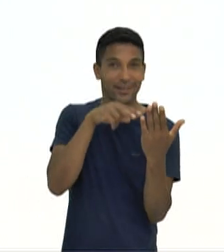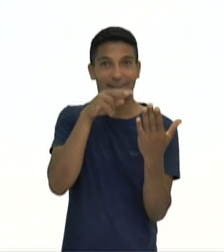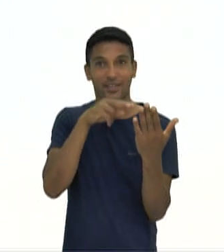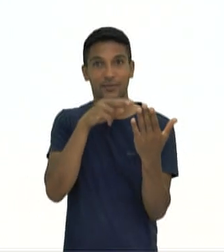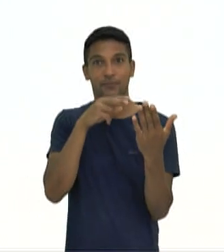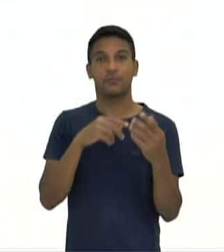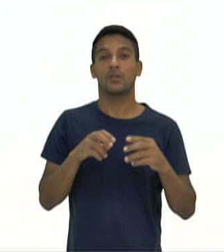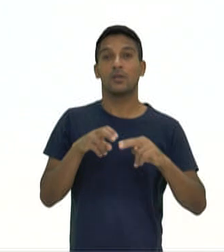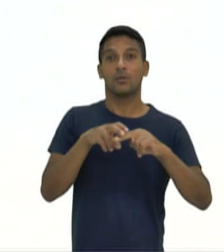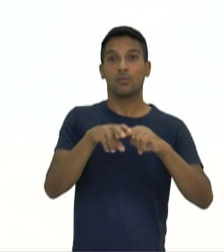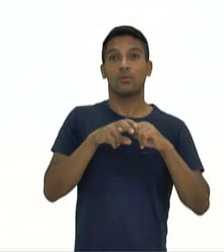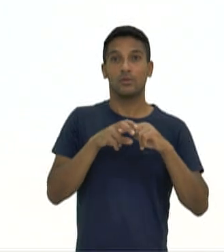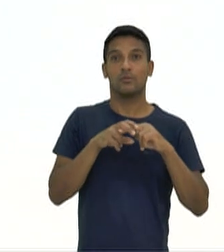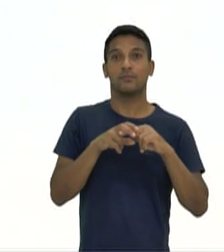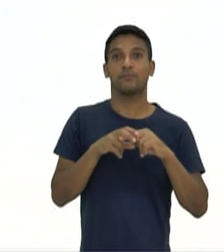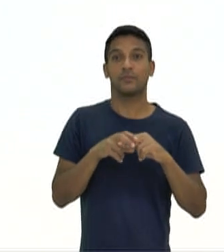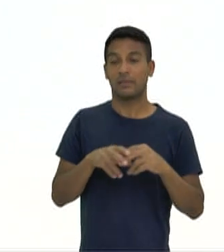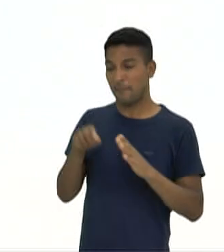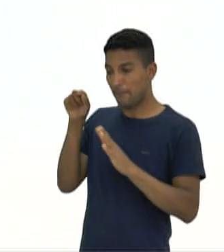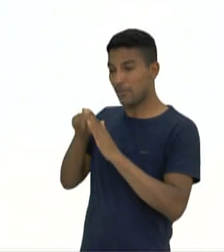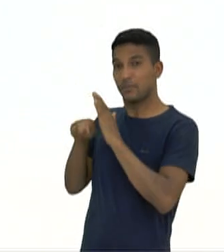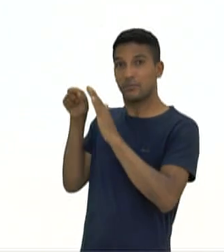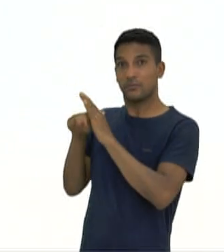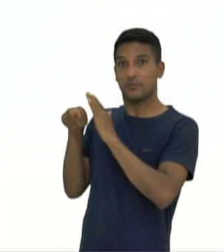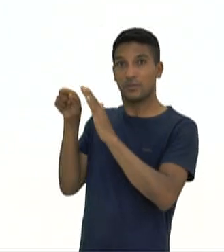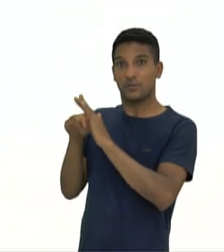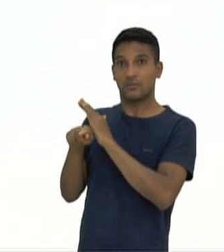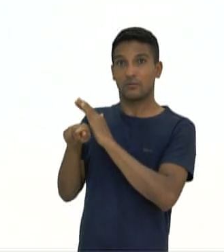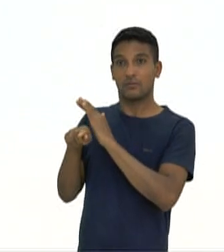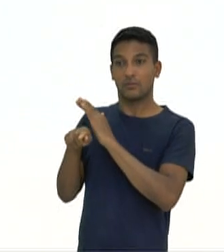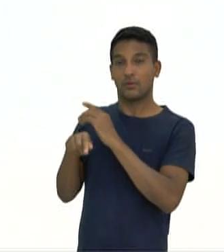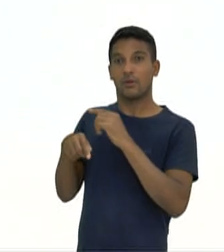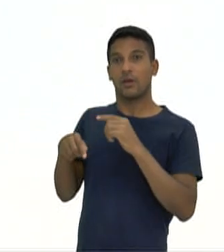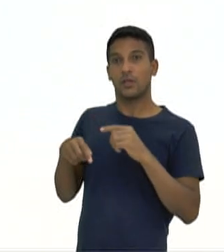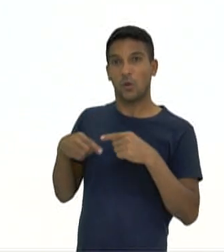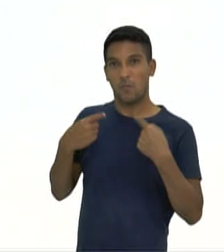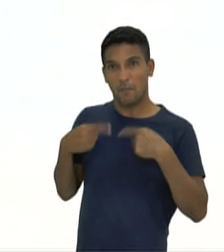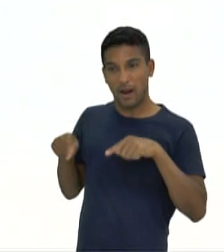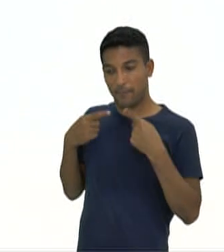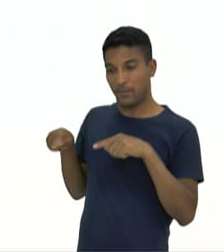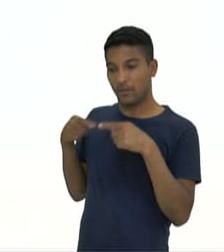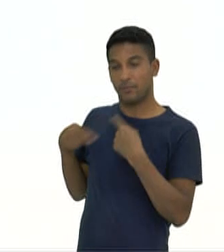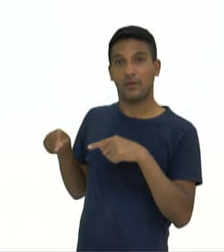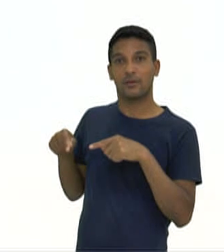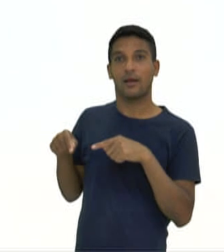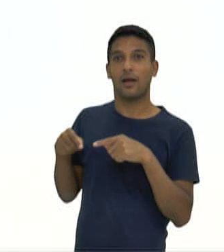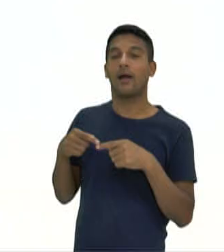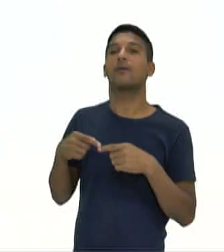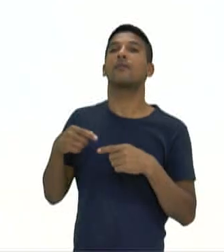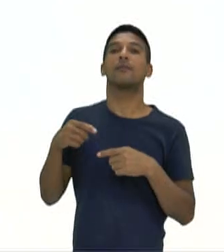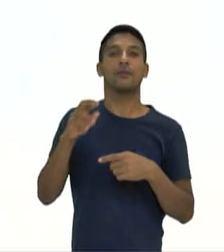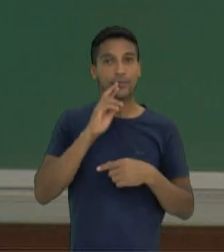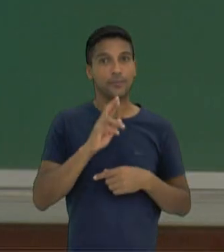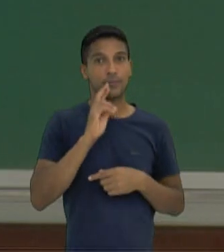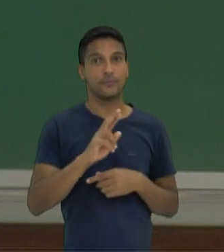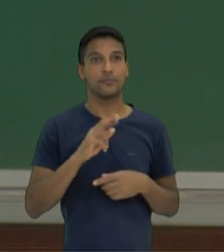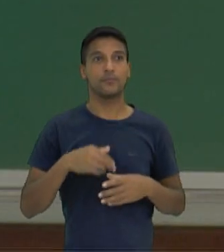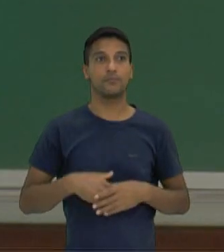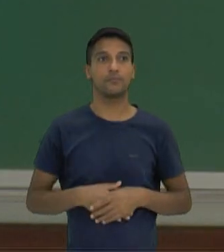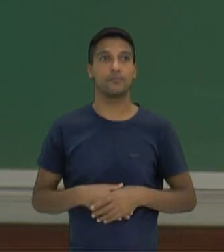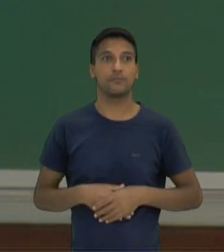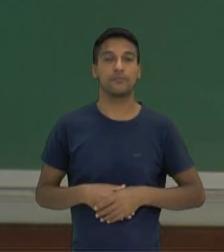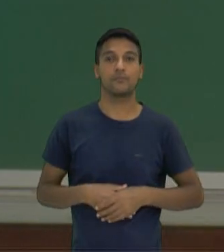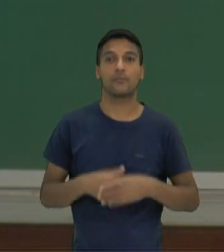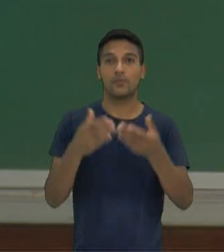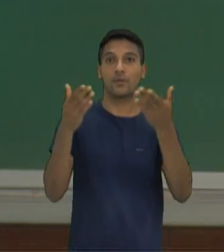perguntando até chegar no objetivo mesmo da pergunta. Ele tem que instigar o entrevistado. E sobre isso nós temos já o exercício